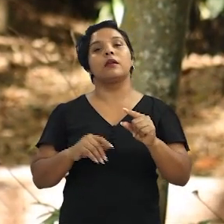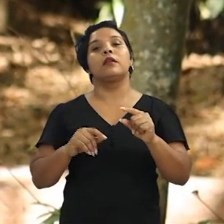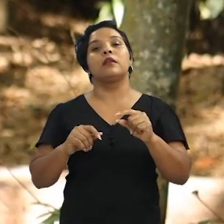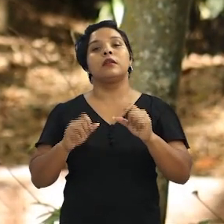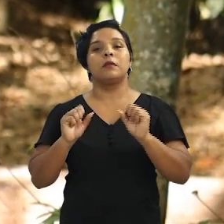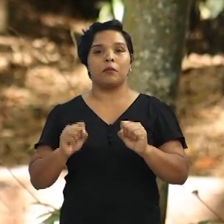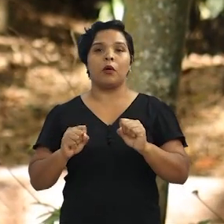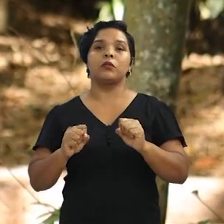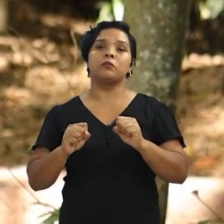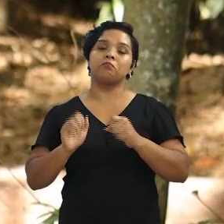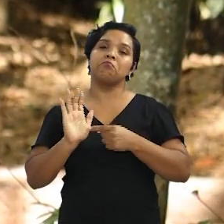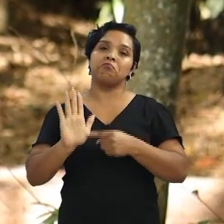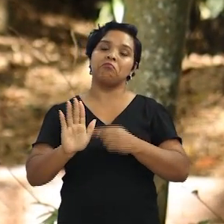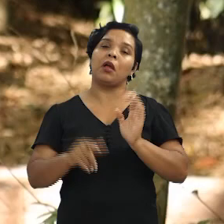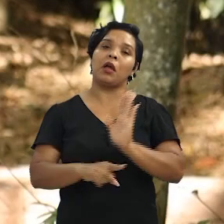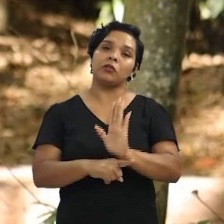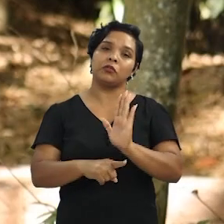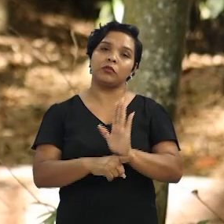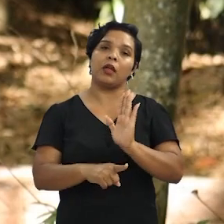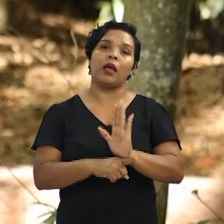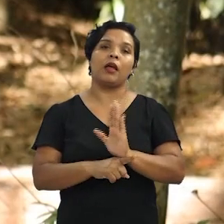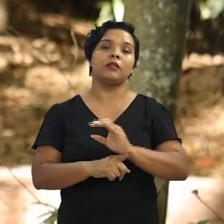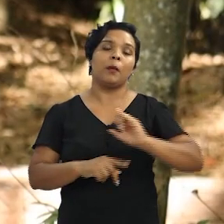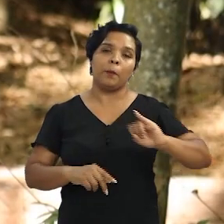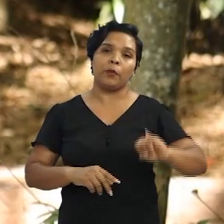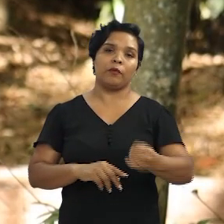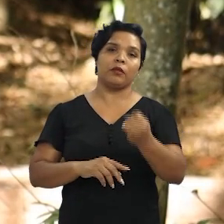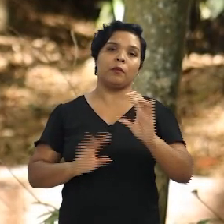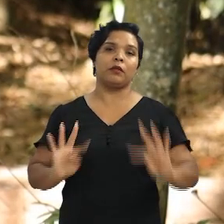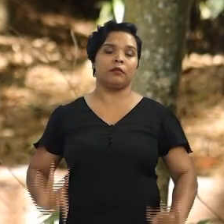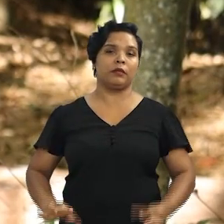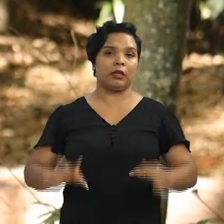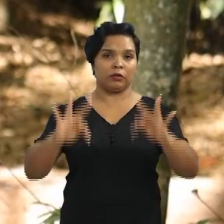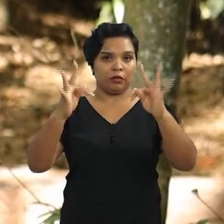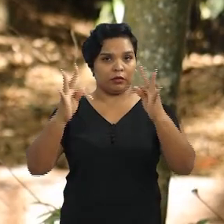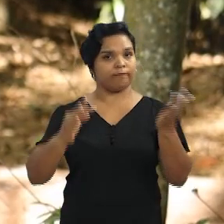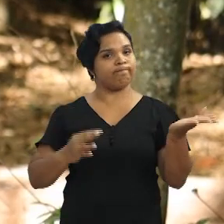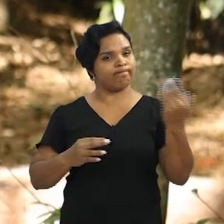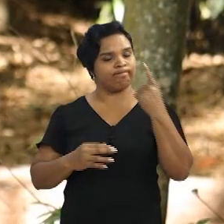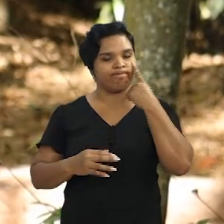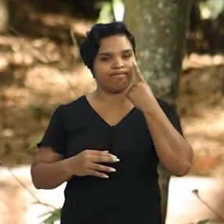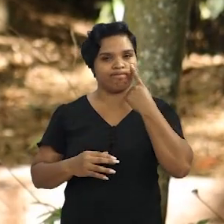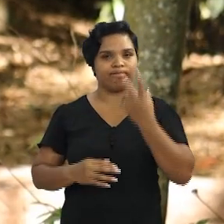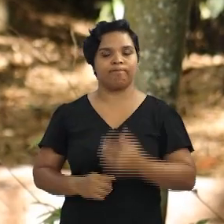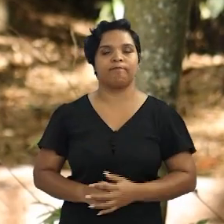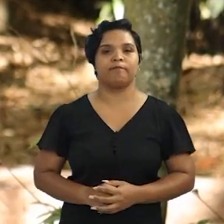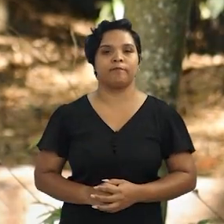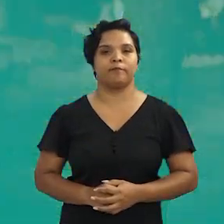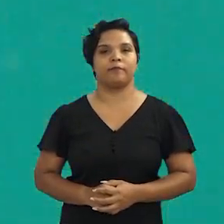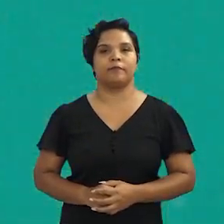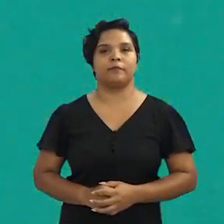através de resíduos e vem se destacando como alternativa de aproveitamento tecnológico. Vamos acompanhar.